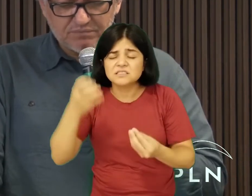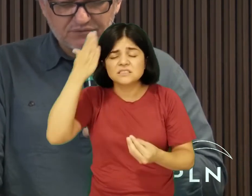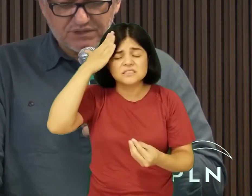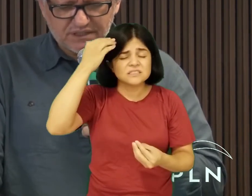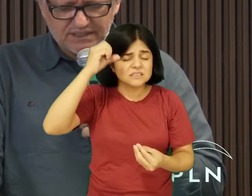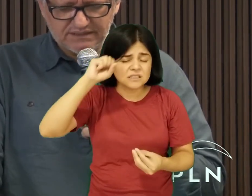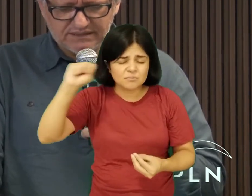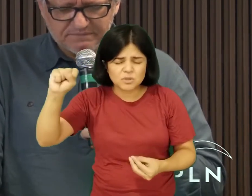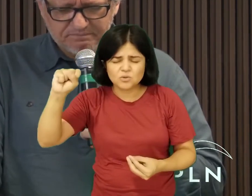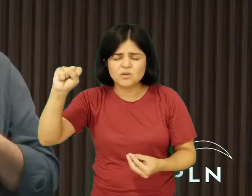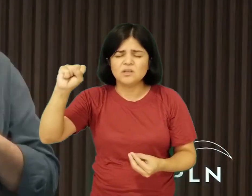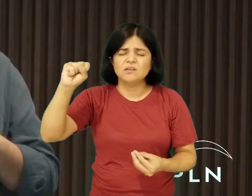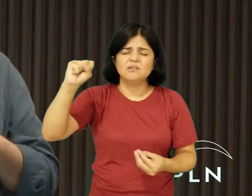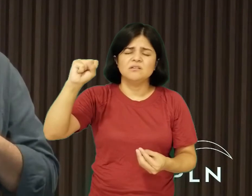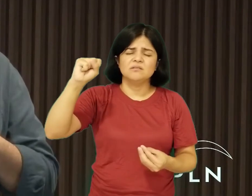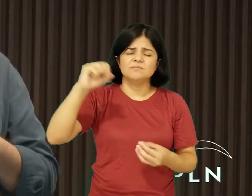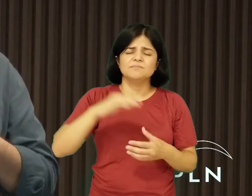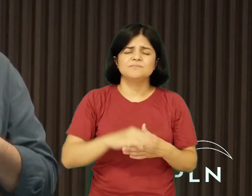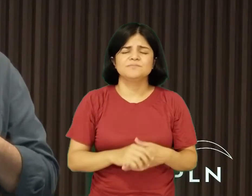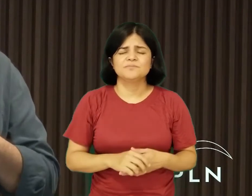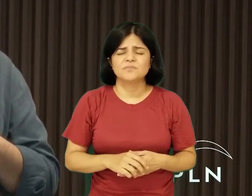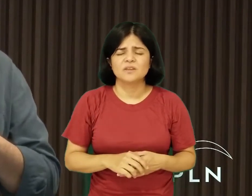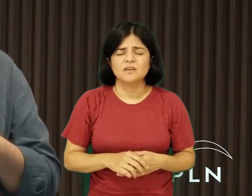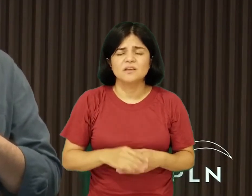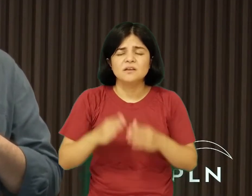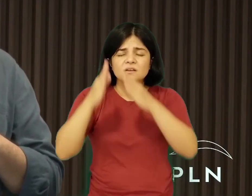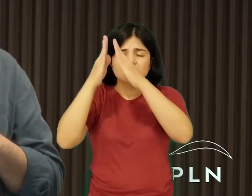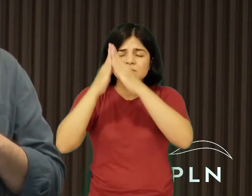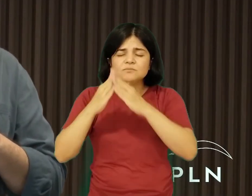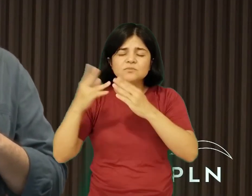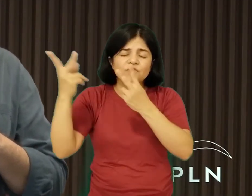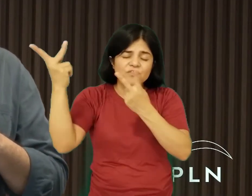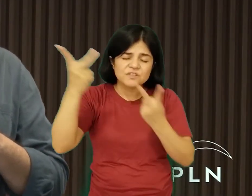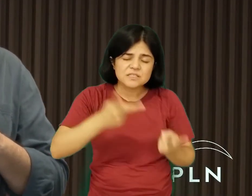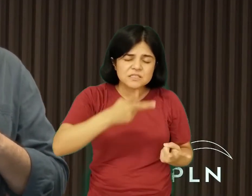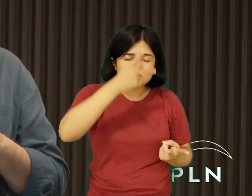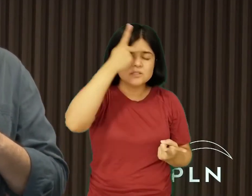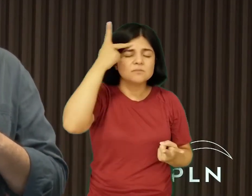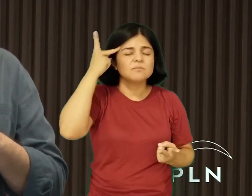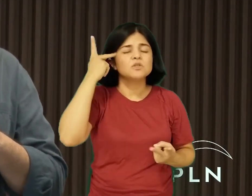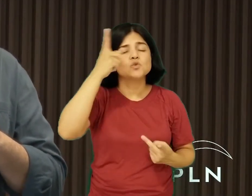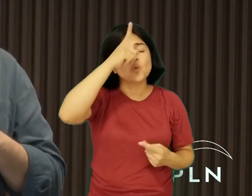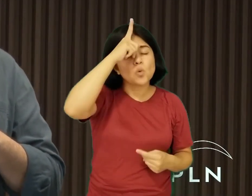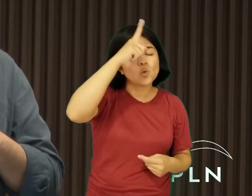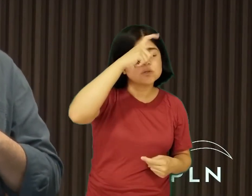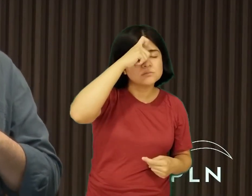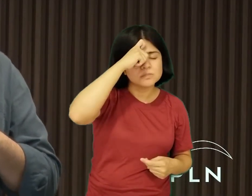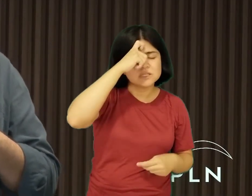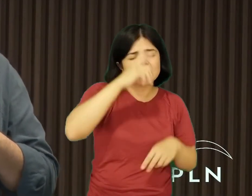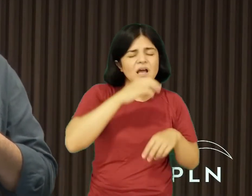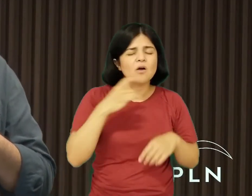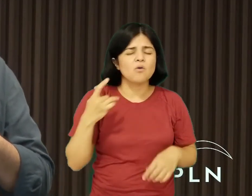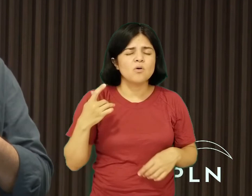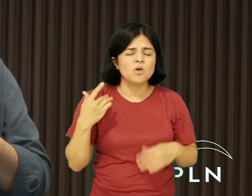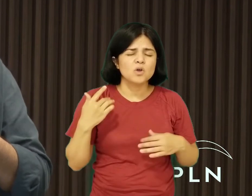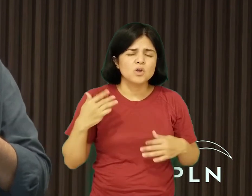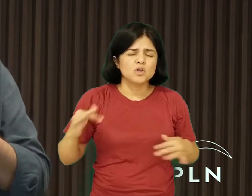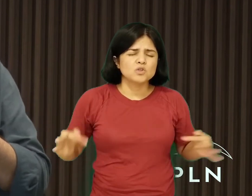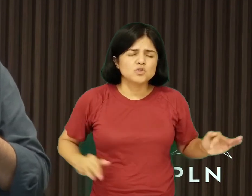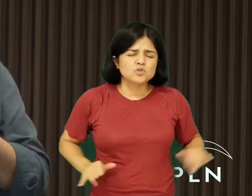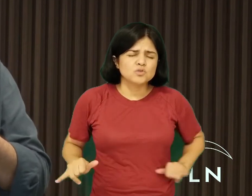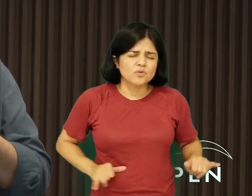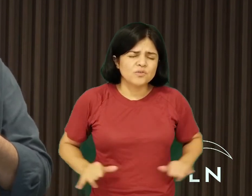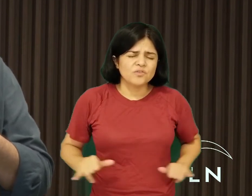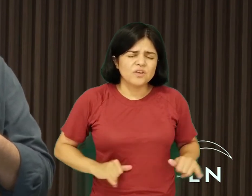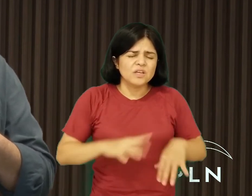desse momento de crise. Pedimos que o Senhor visite aqueles que estão no hospital sofridos, que o Senhor possa trazer cura para